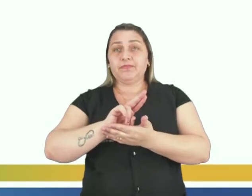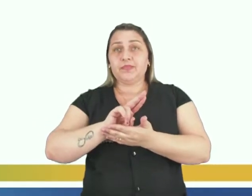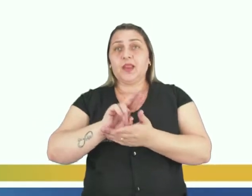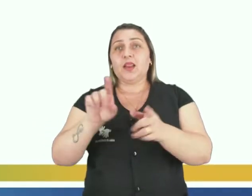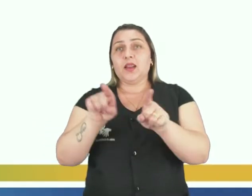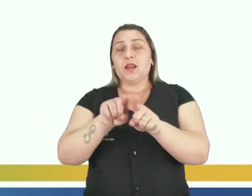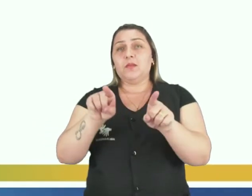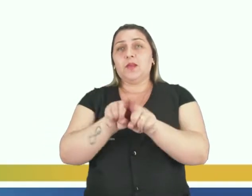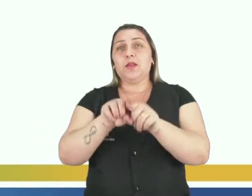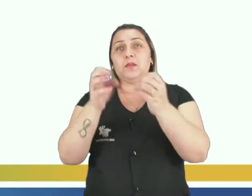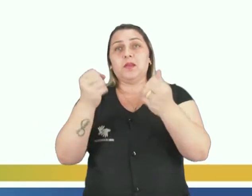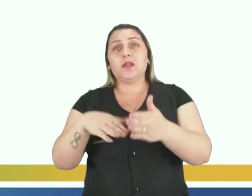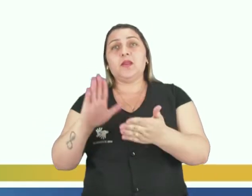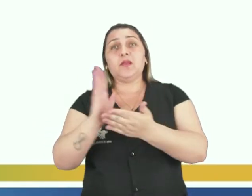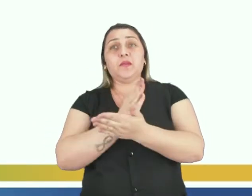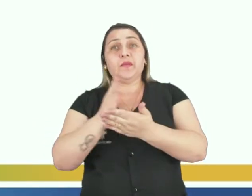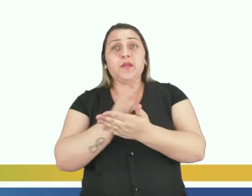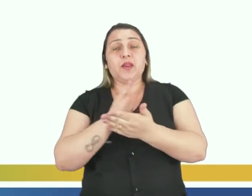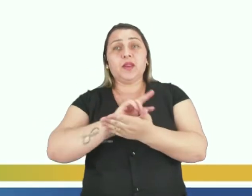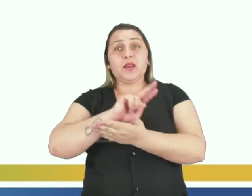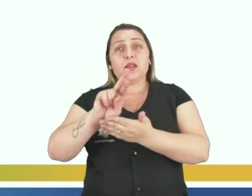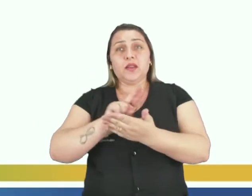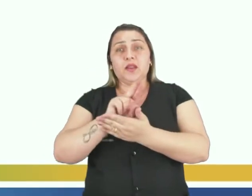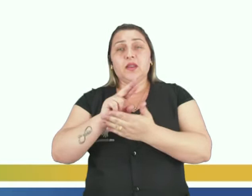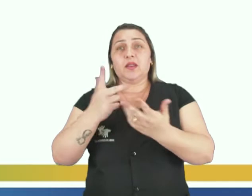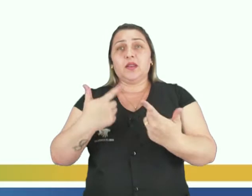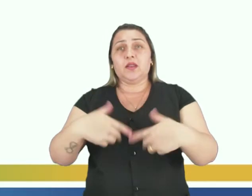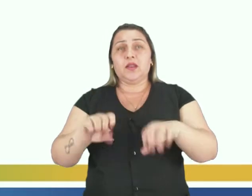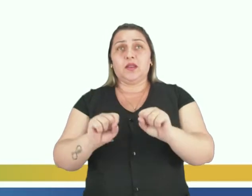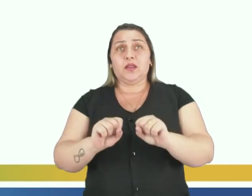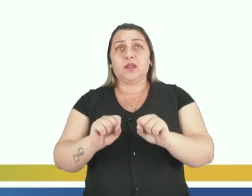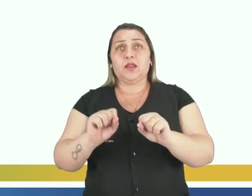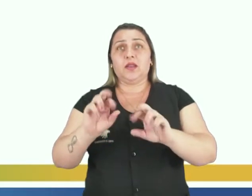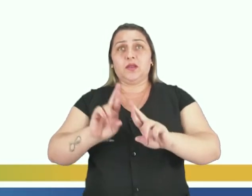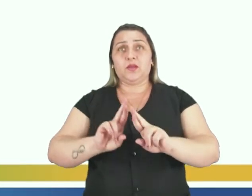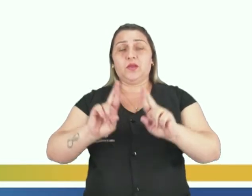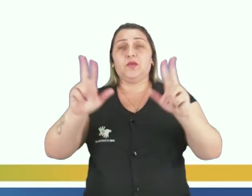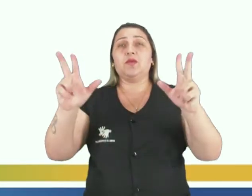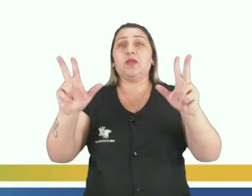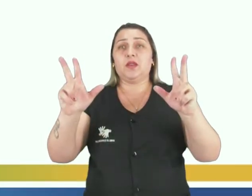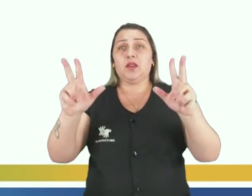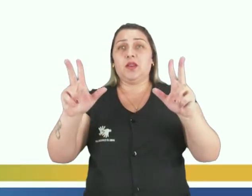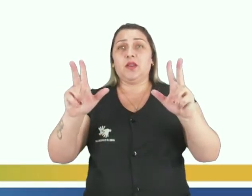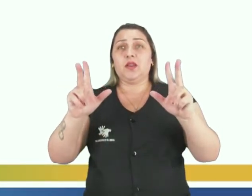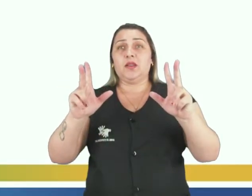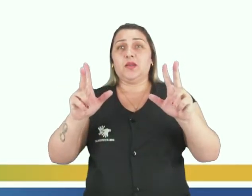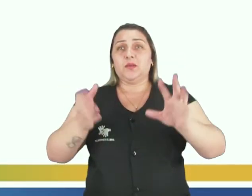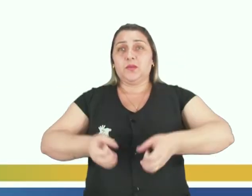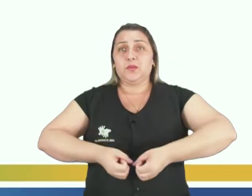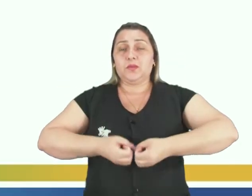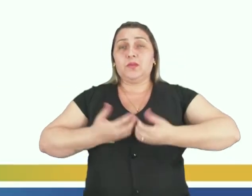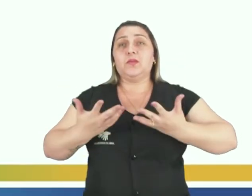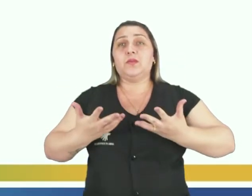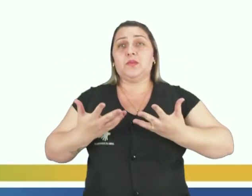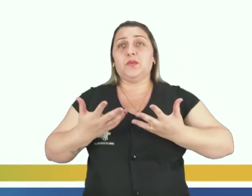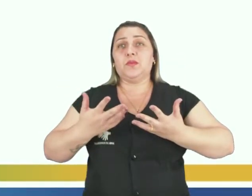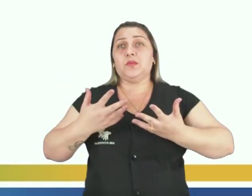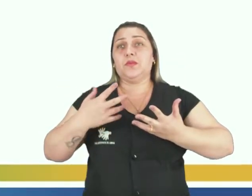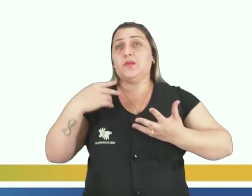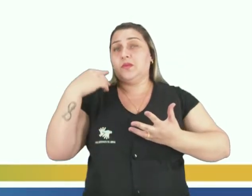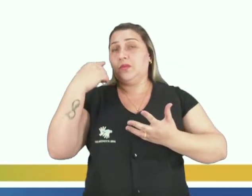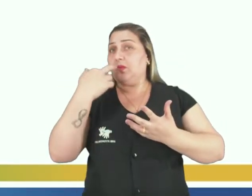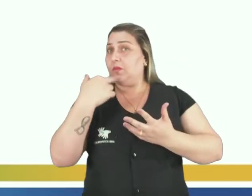sobre a definição de variações linguísticas, que a gente classifica aí como as diferentes formas de expressar em um idioma,